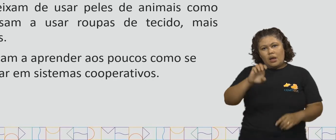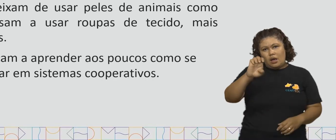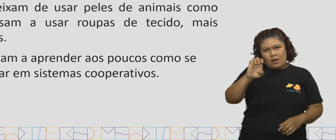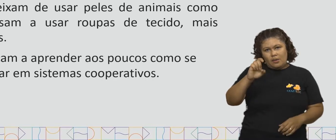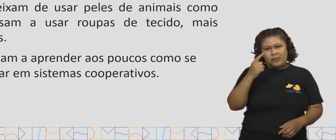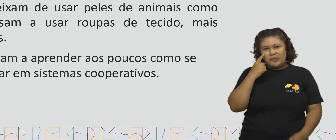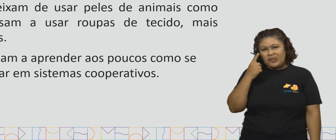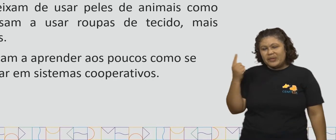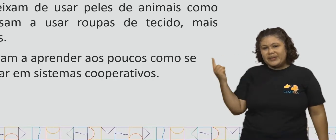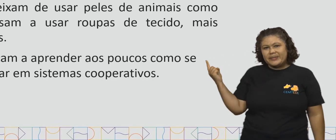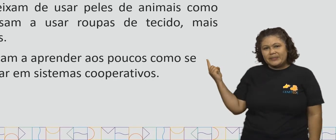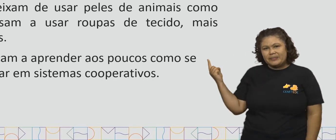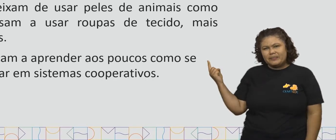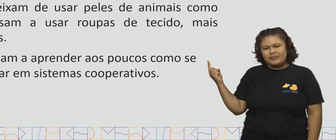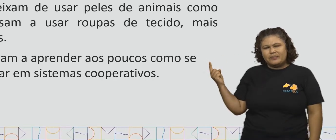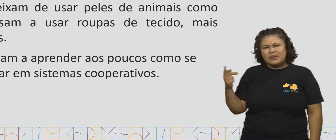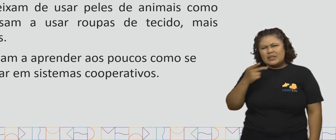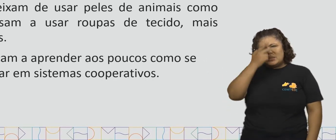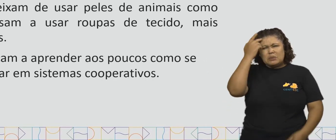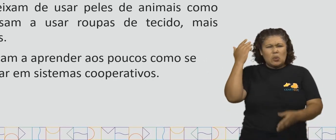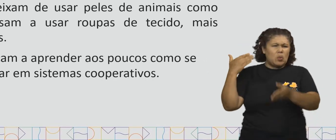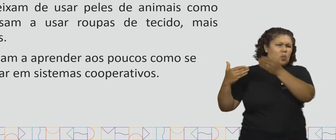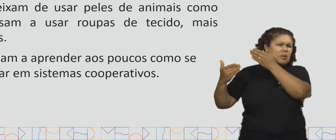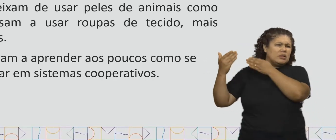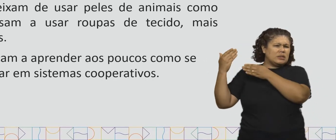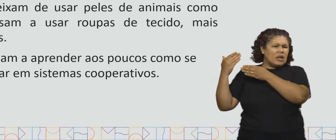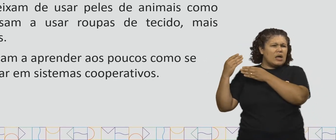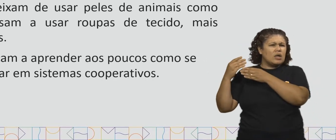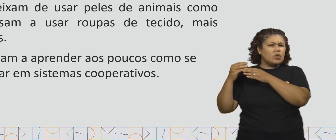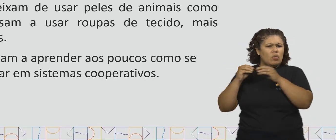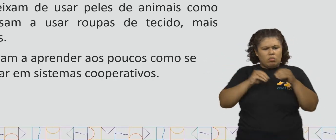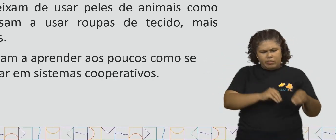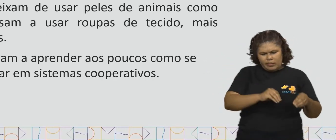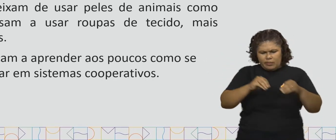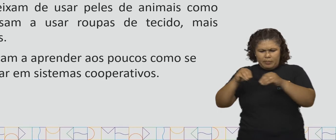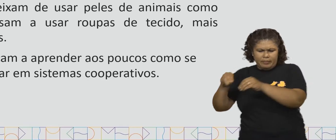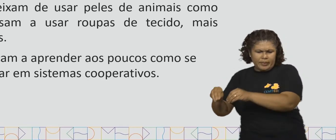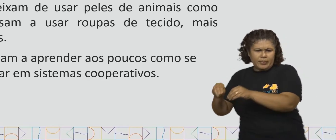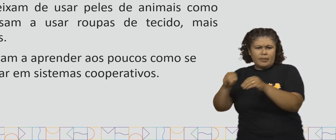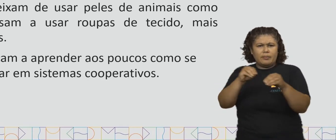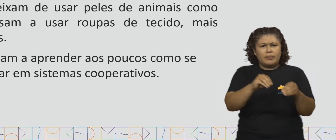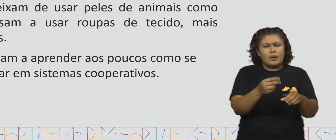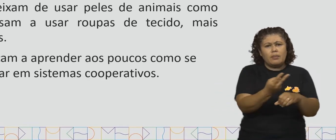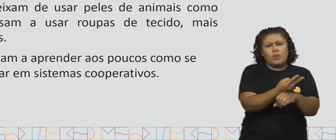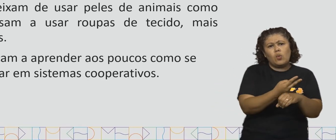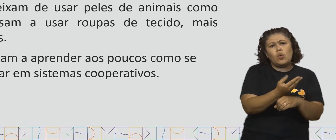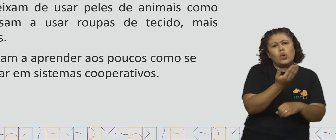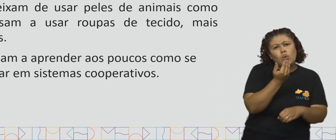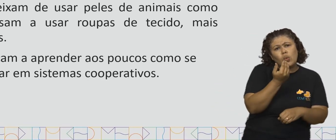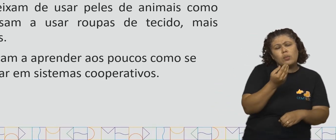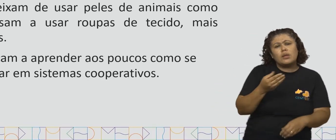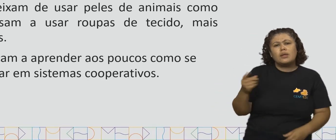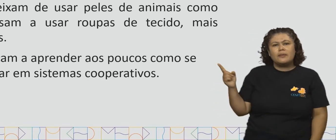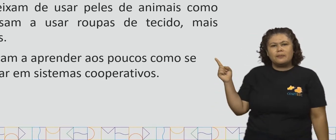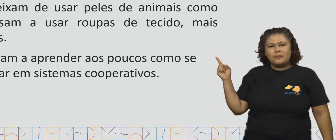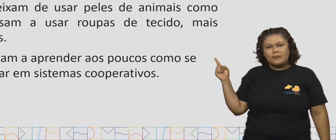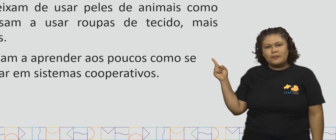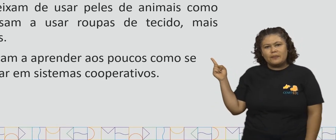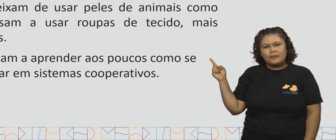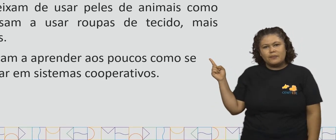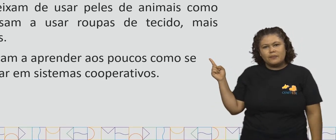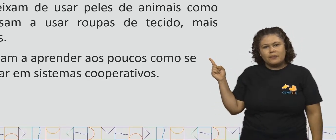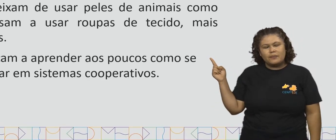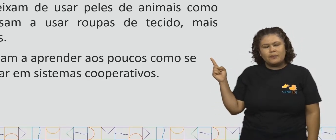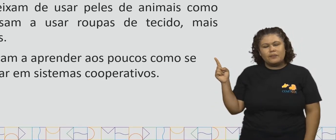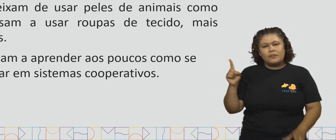lá. Nossos antepassados se deslocavam constantemente em busca de alimentos. Paleolítico, parabéns se você acertou.